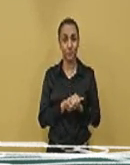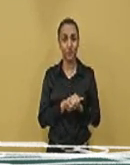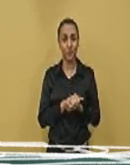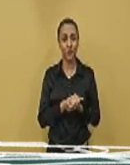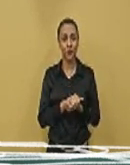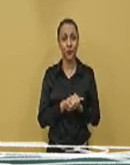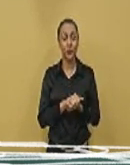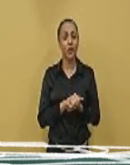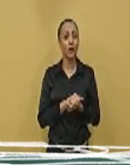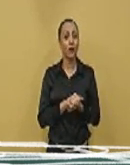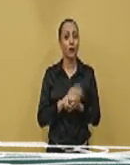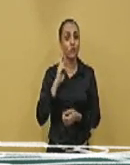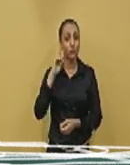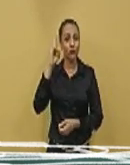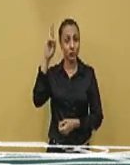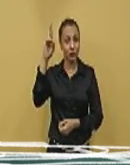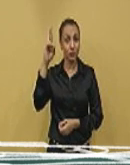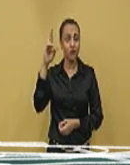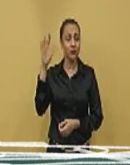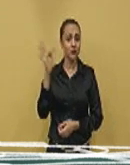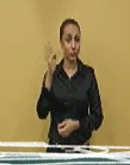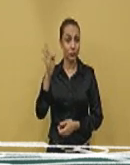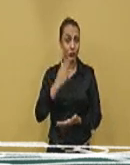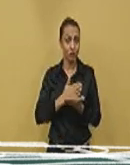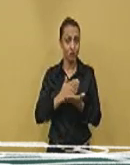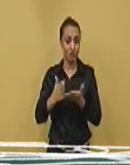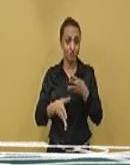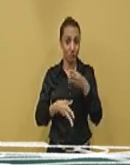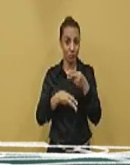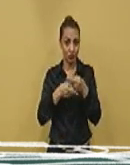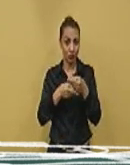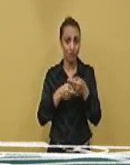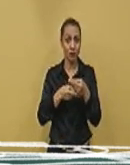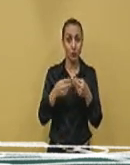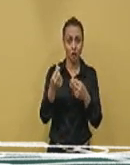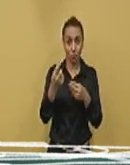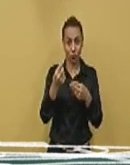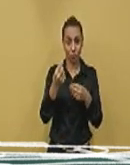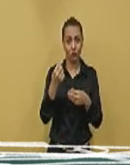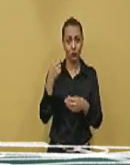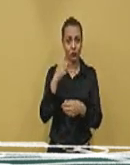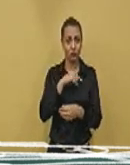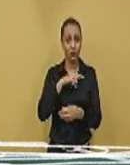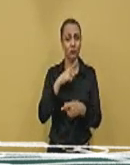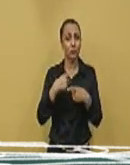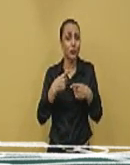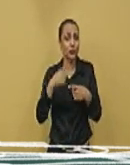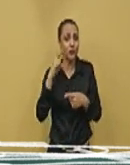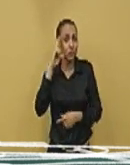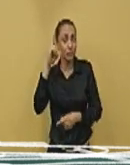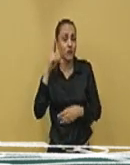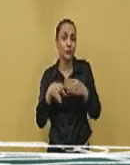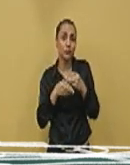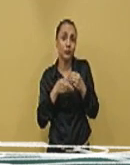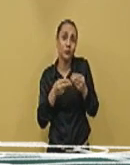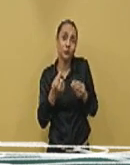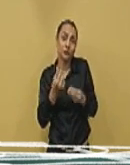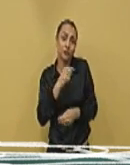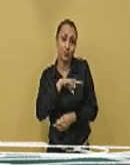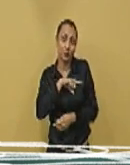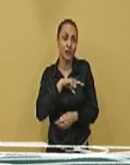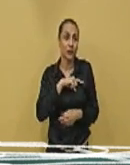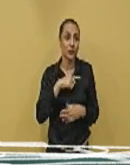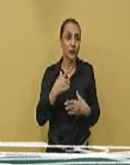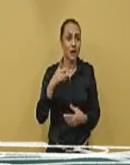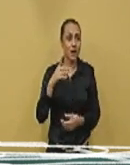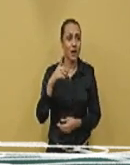os diretores de faculdade começaram a receber adicionais nos seus salários por conta das responsabilidades também que tem, assim como os diretores. As